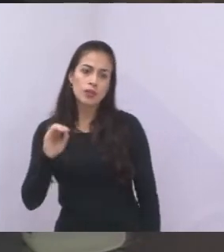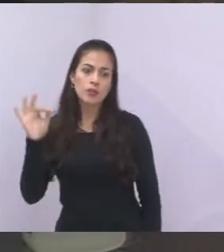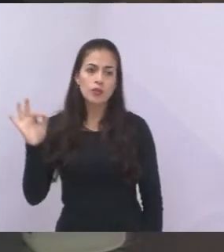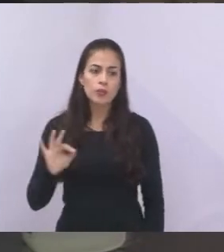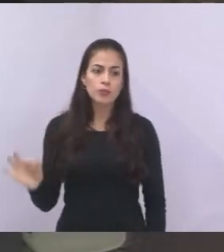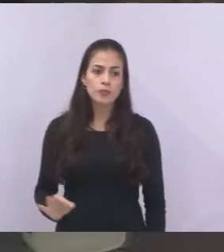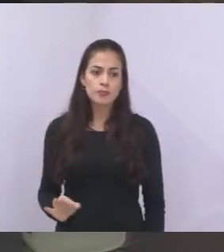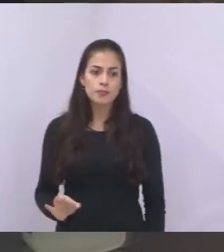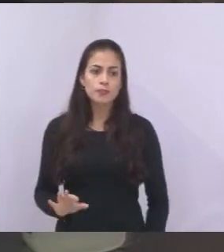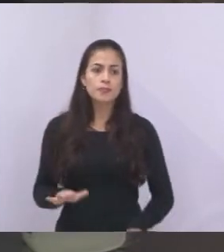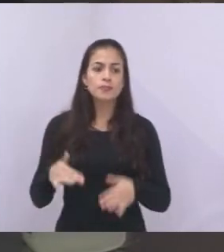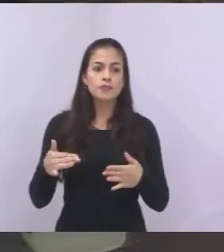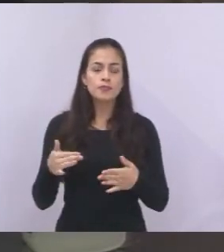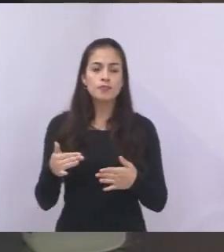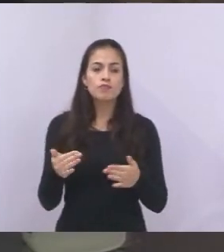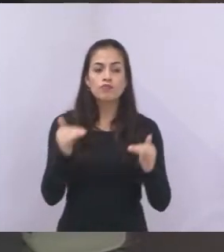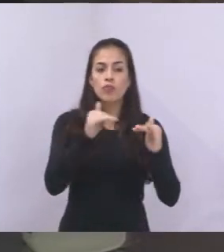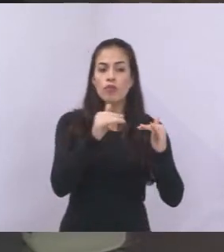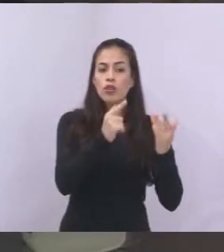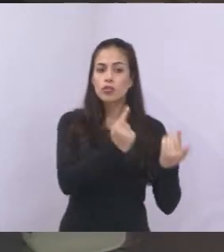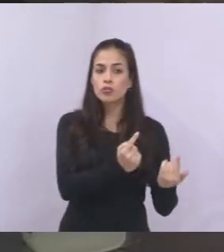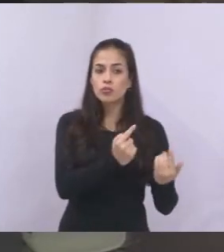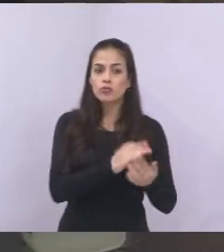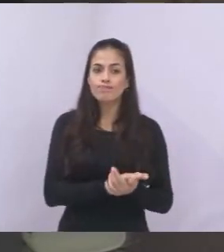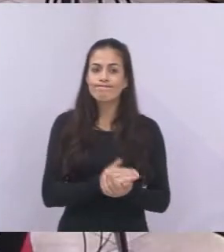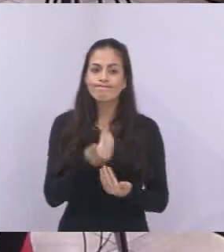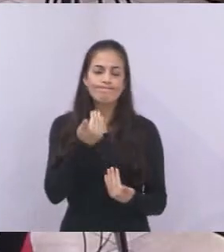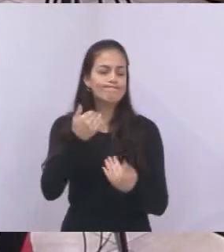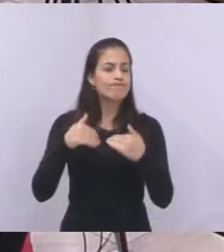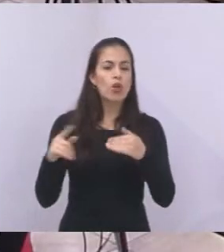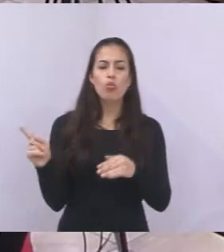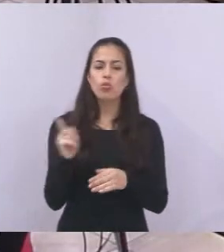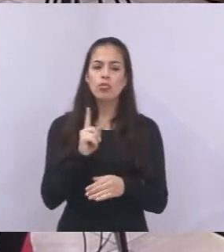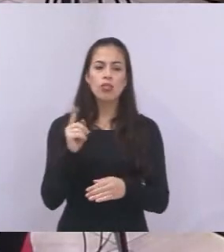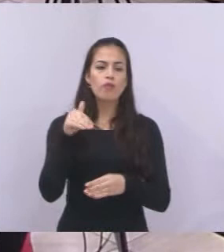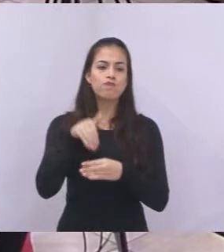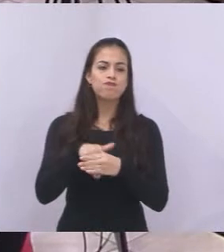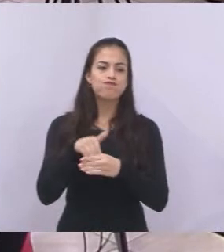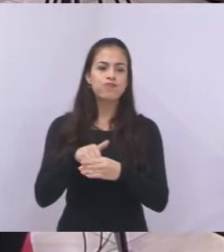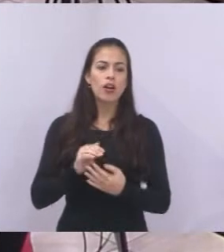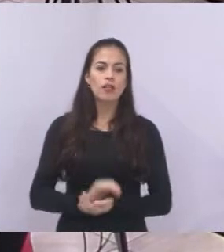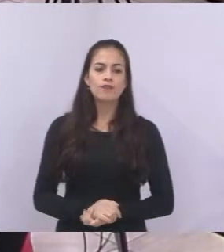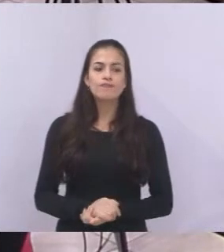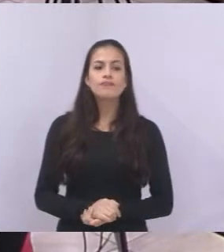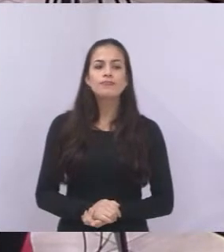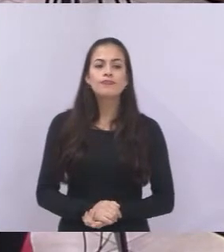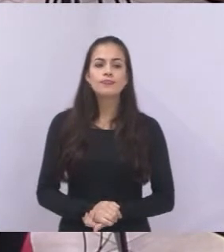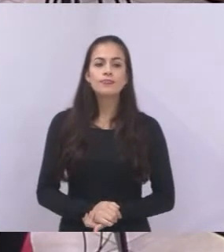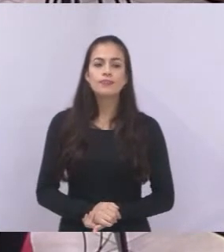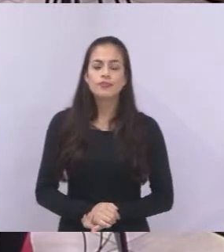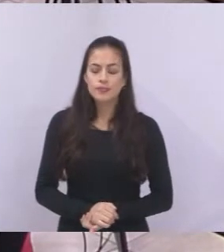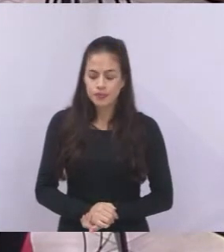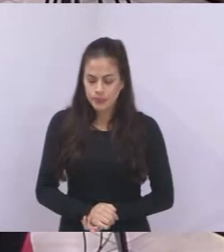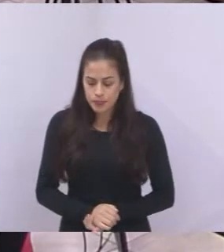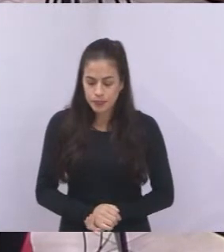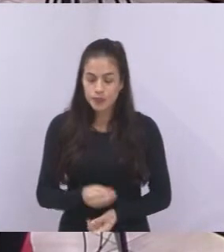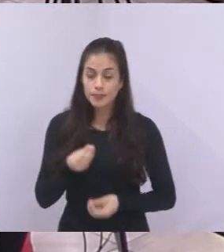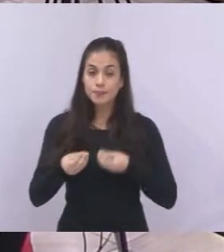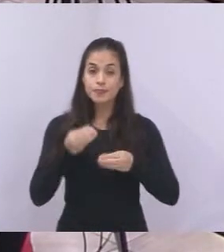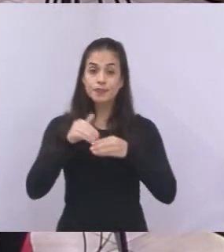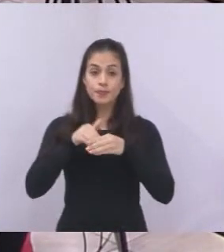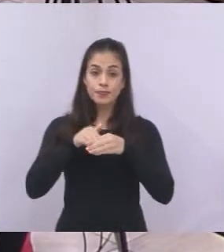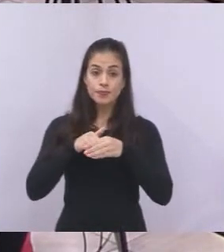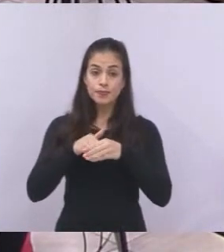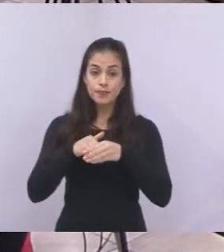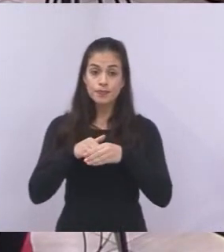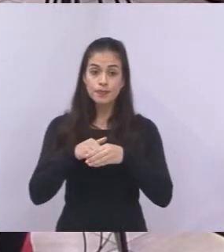favorecendo o outro. Eu abstei meu voto. Como vota